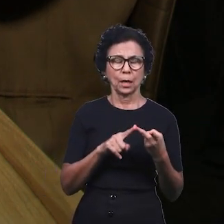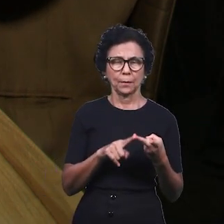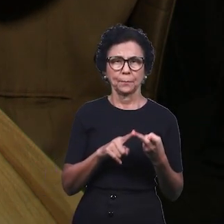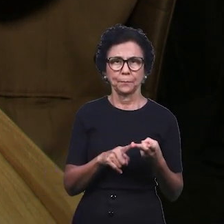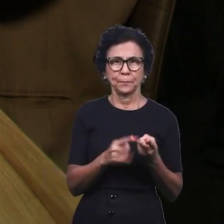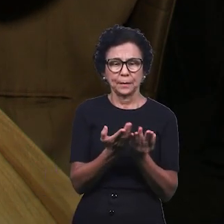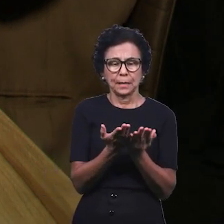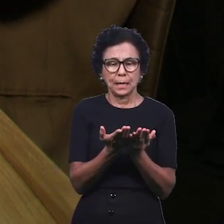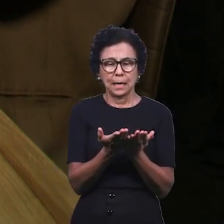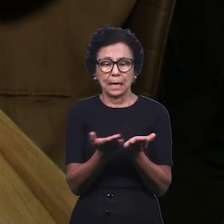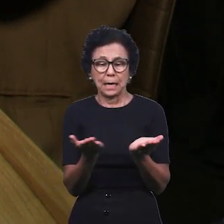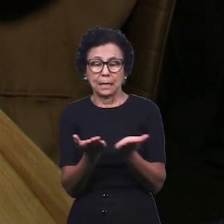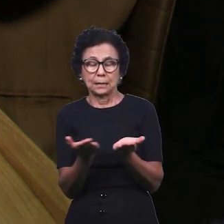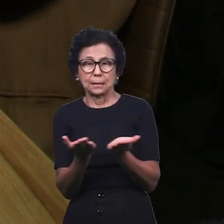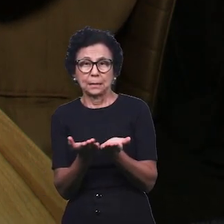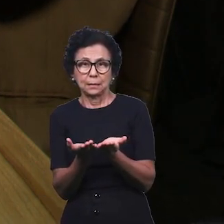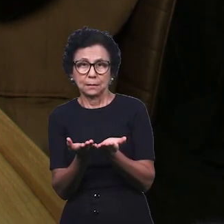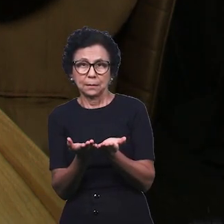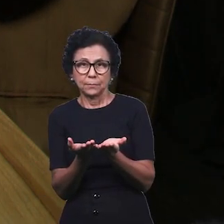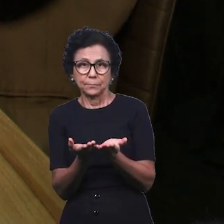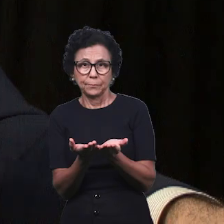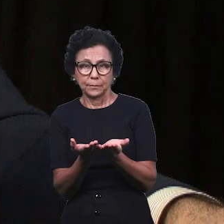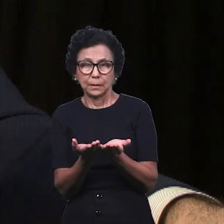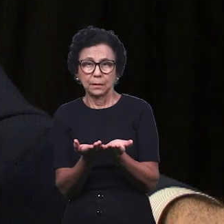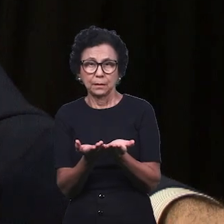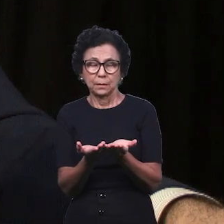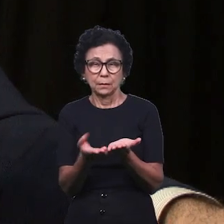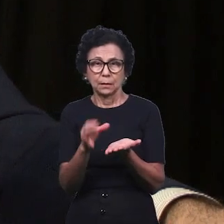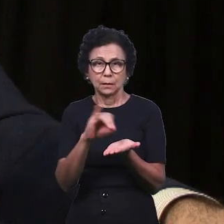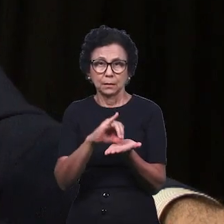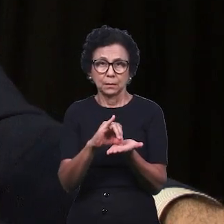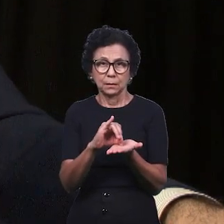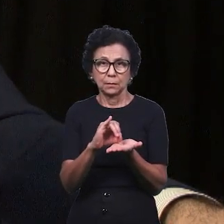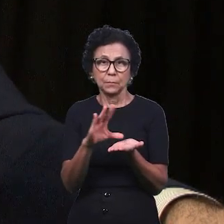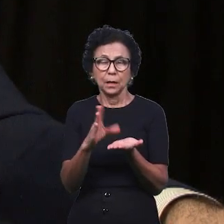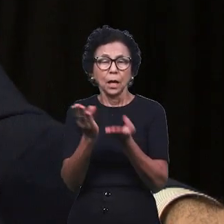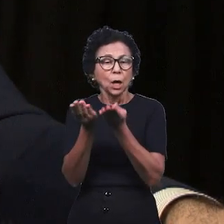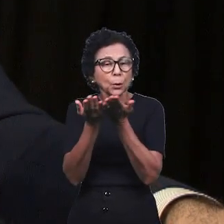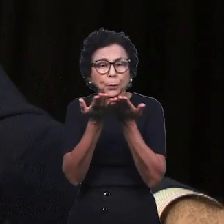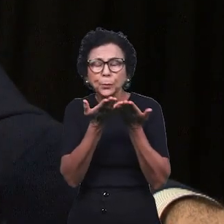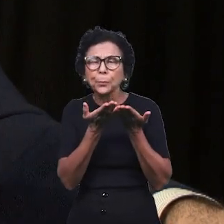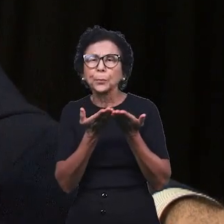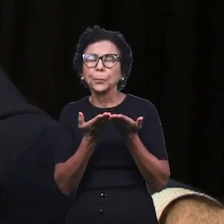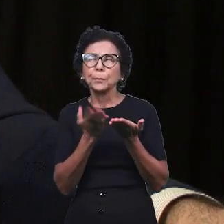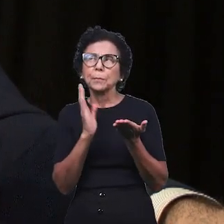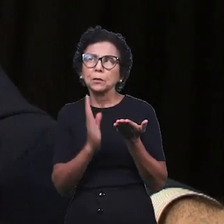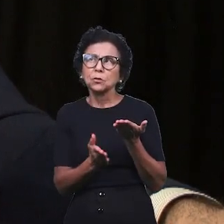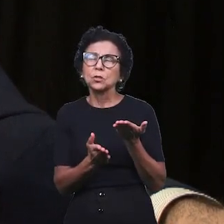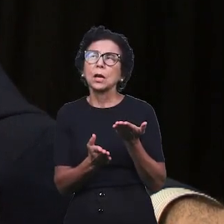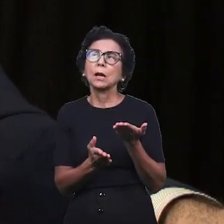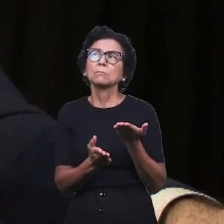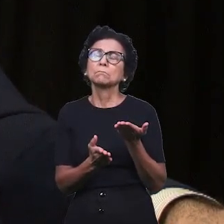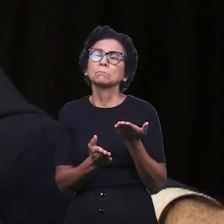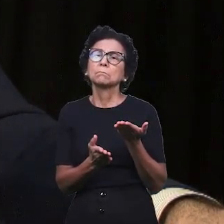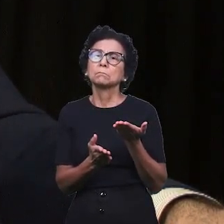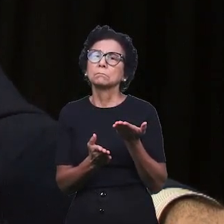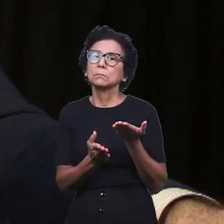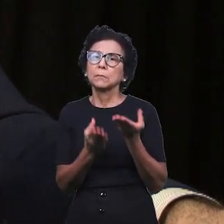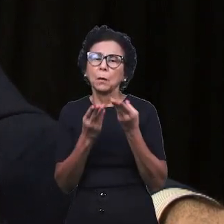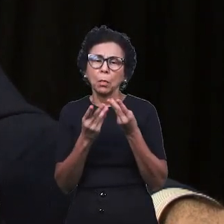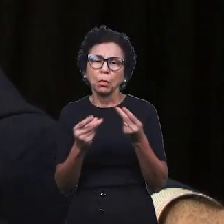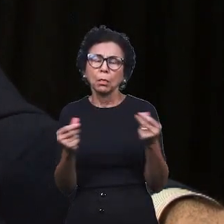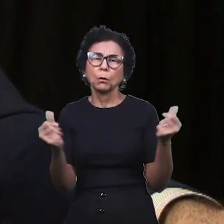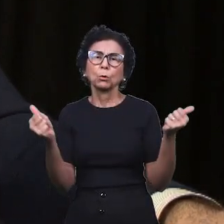Para comer a carne assada da vítima, do cordeiro, né? E assada no fogo, e